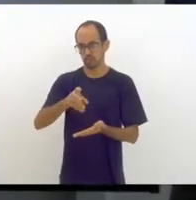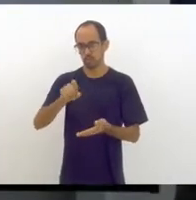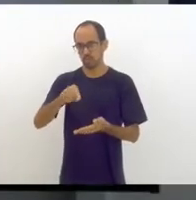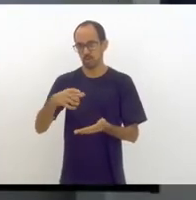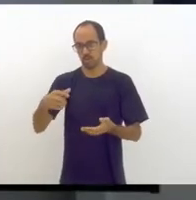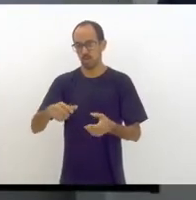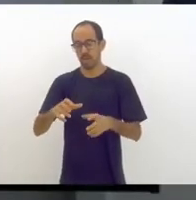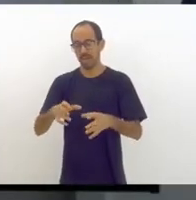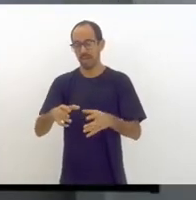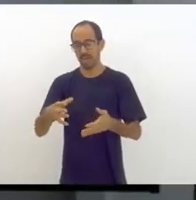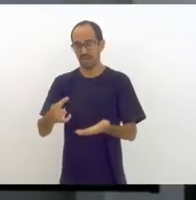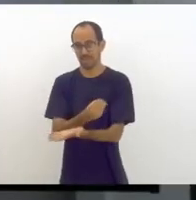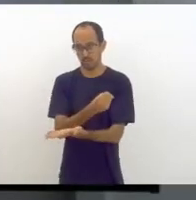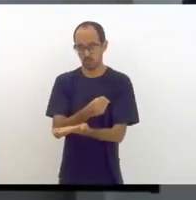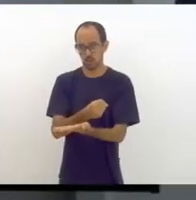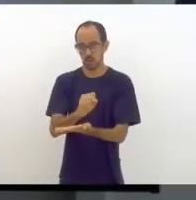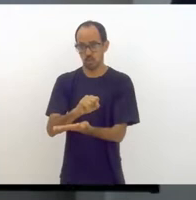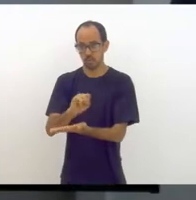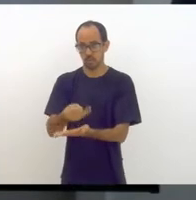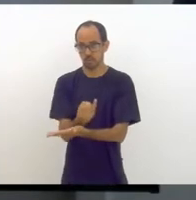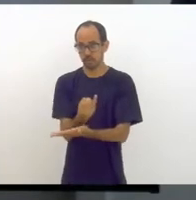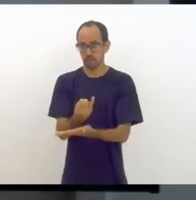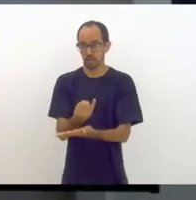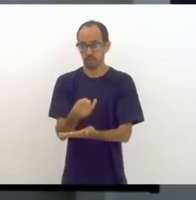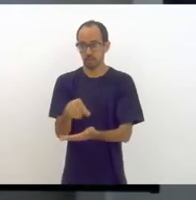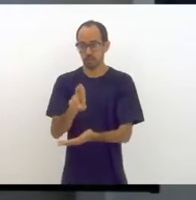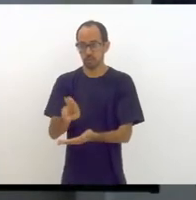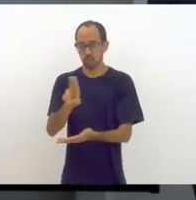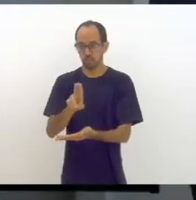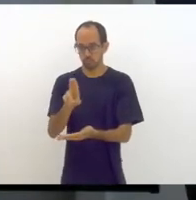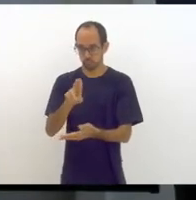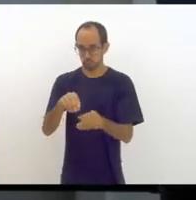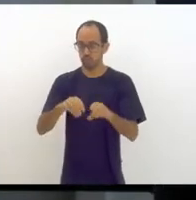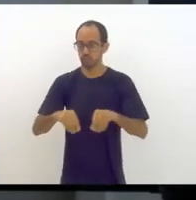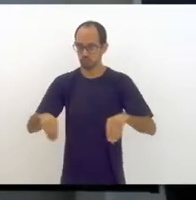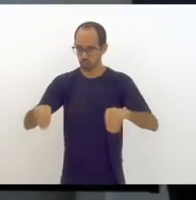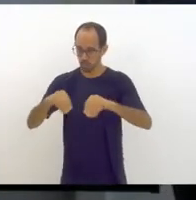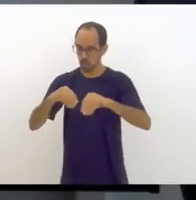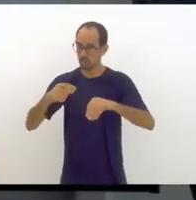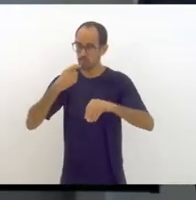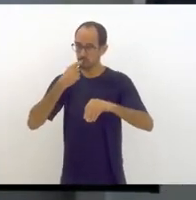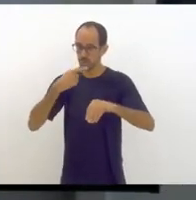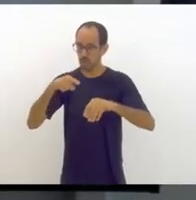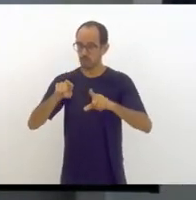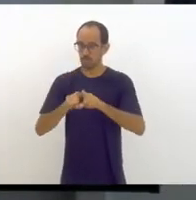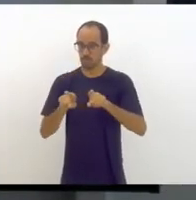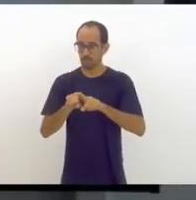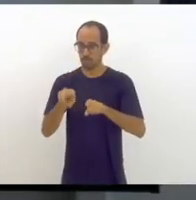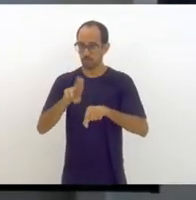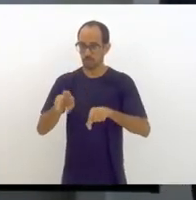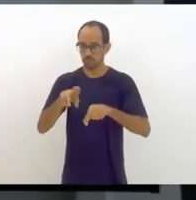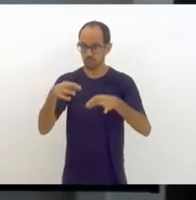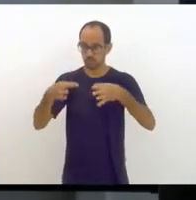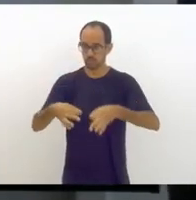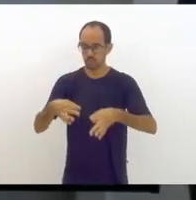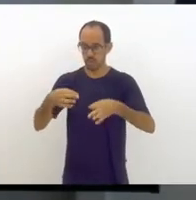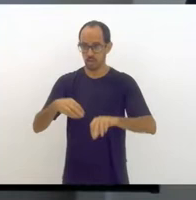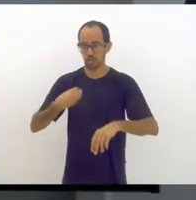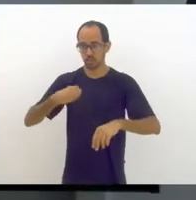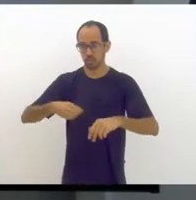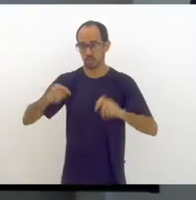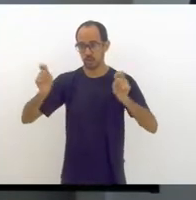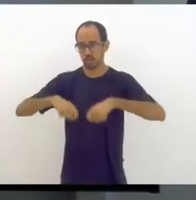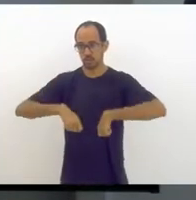assegurar o aproveitamento racional e adequado do uso do solo e seu entorno, a utilização adequada de recursos naturais e a adoção